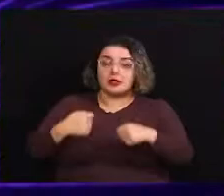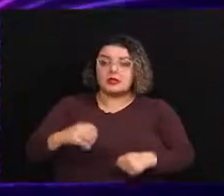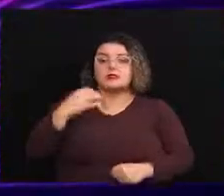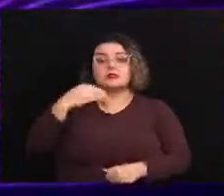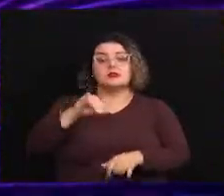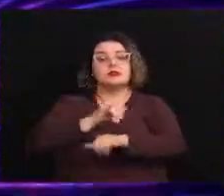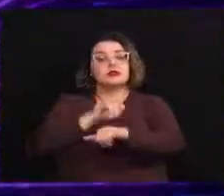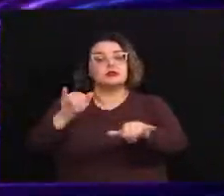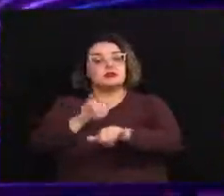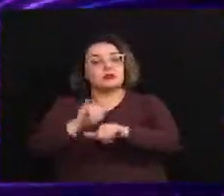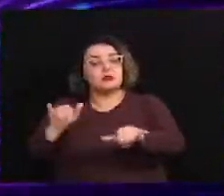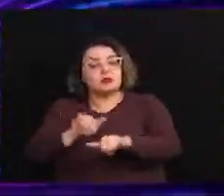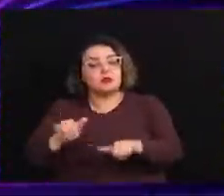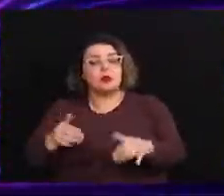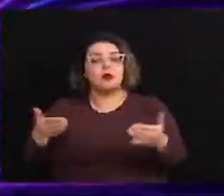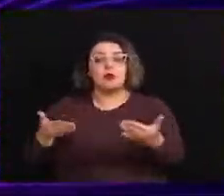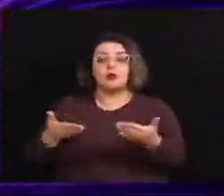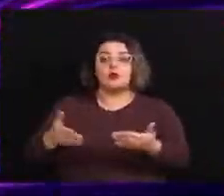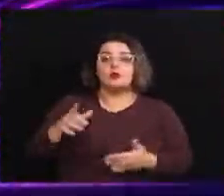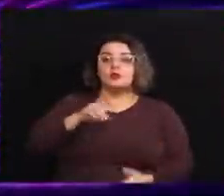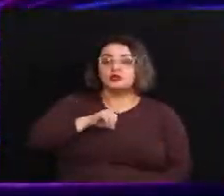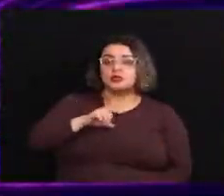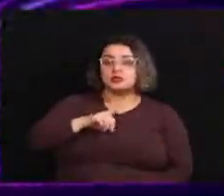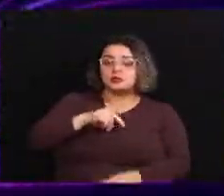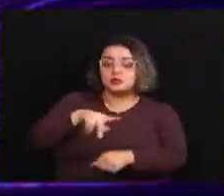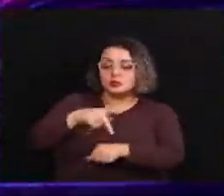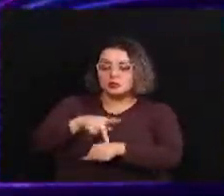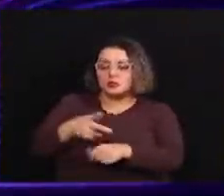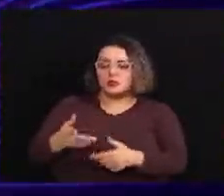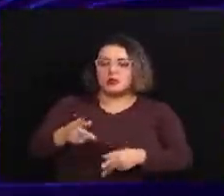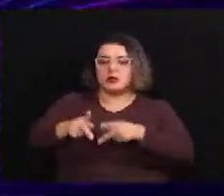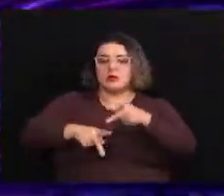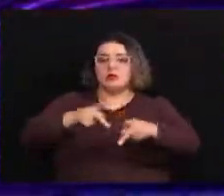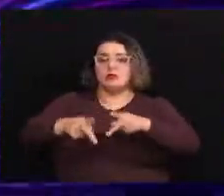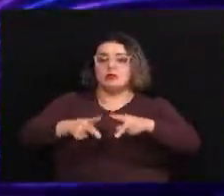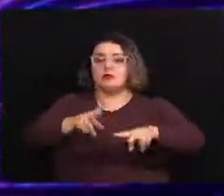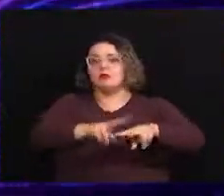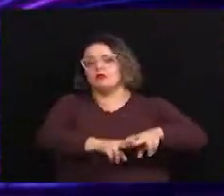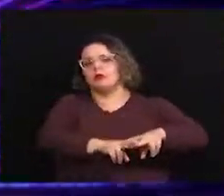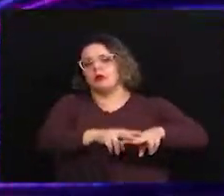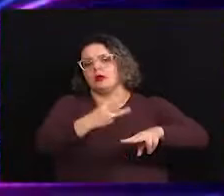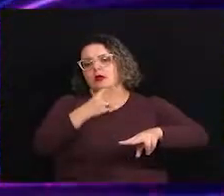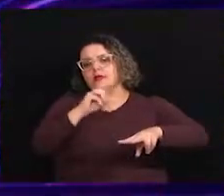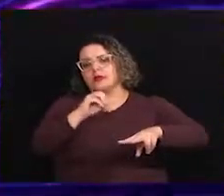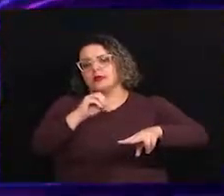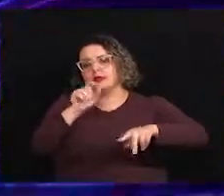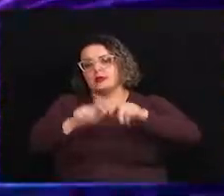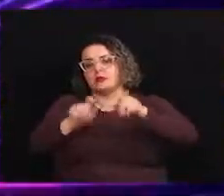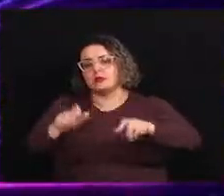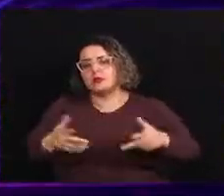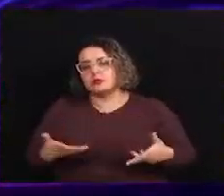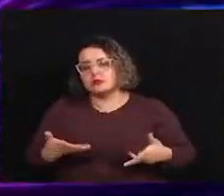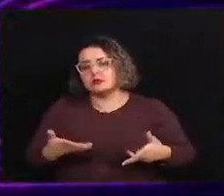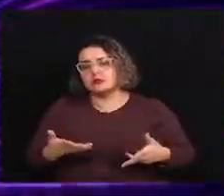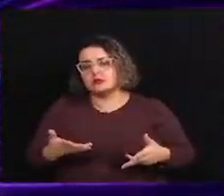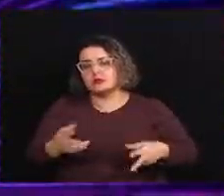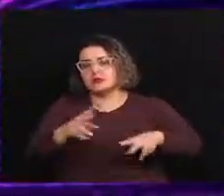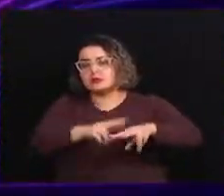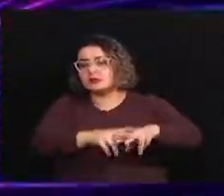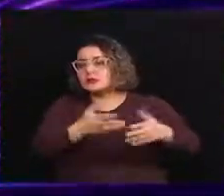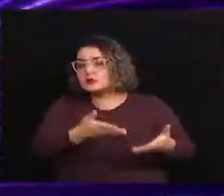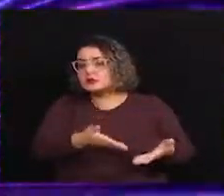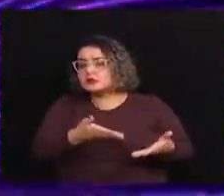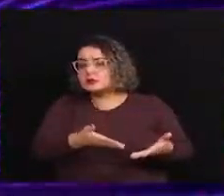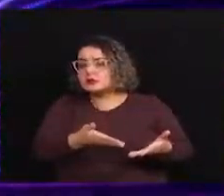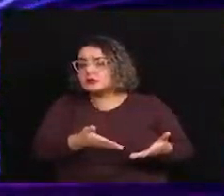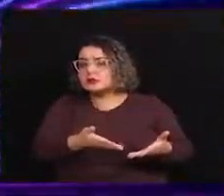publicado, ele tem que ser divulgado, porque hoje nós temos no país uma população carcerária que 30% dessa população carcerária é